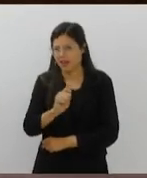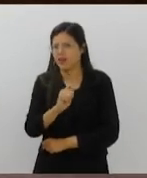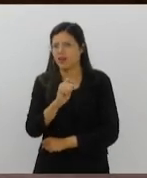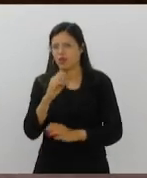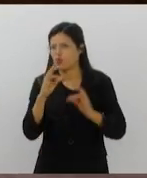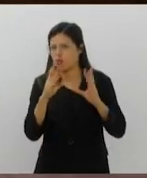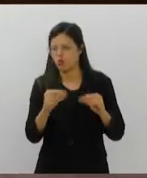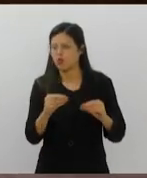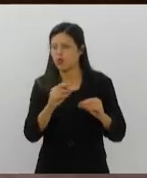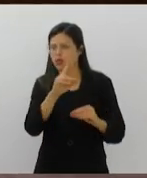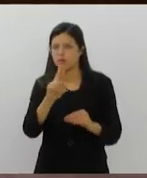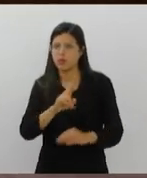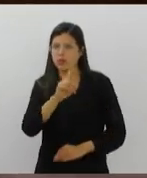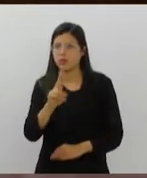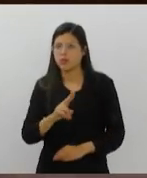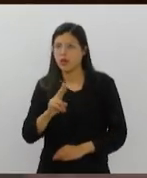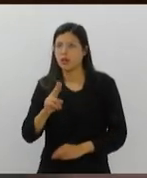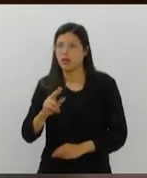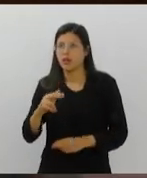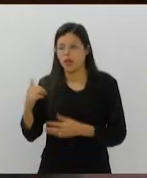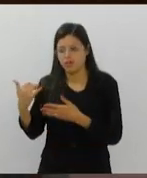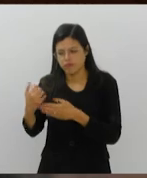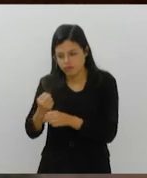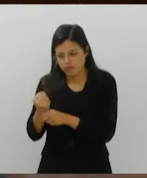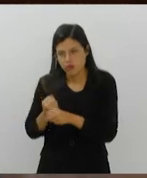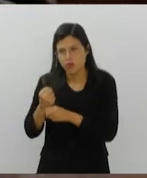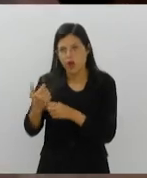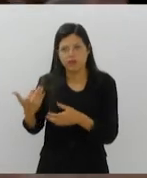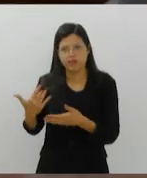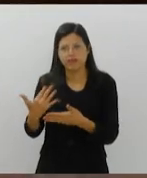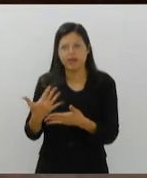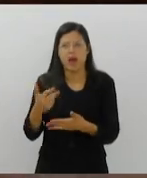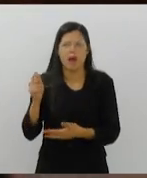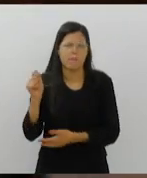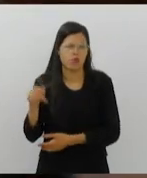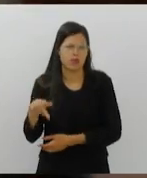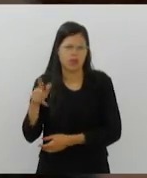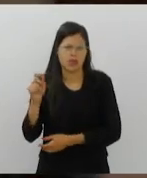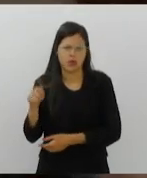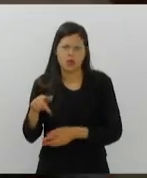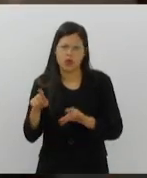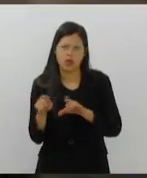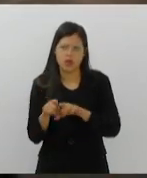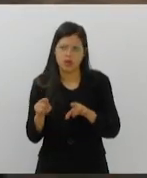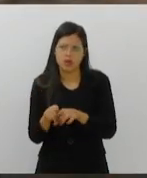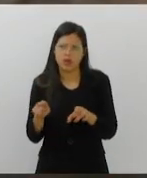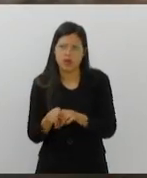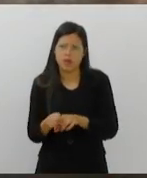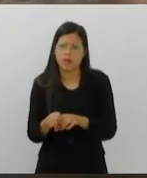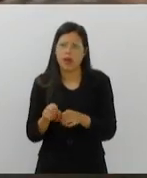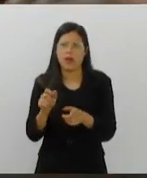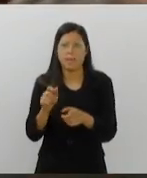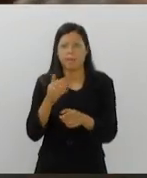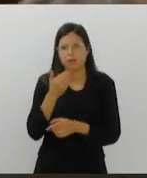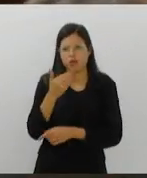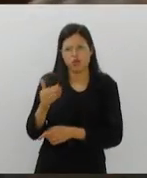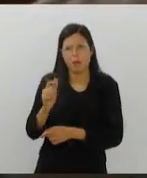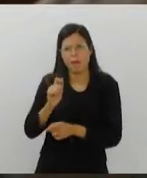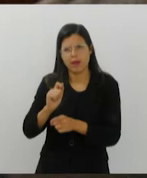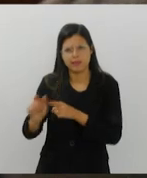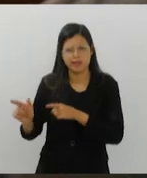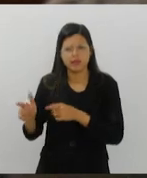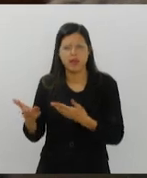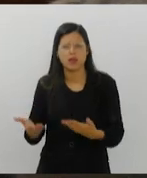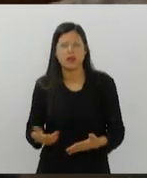por conta das aposentadorias, também das exonerações, e muitas áreas de